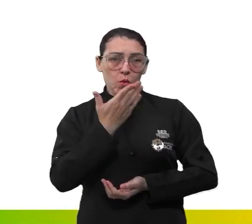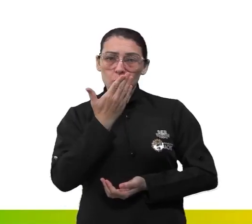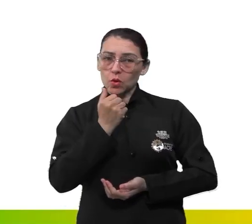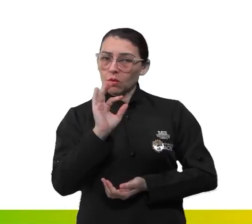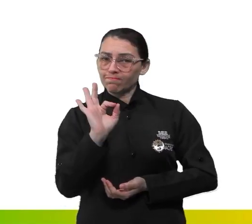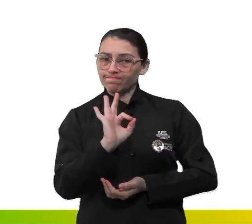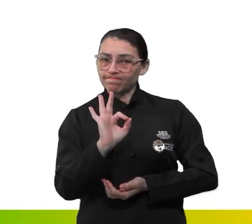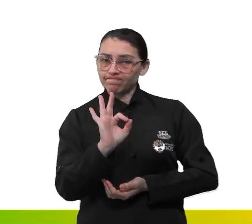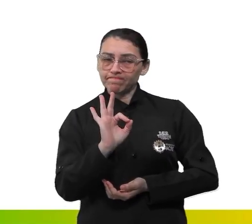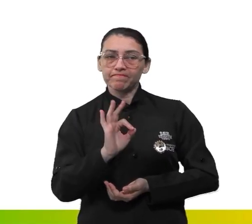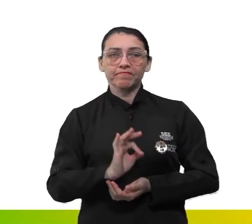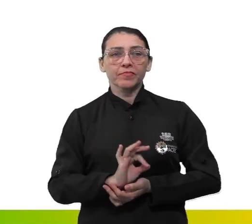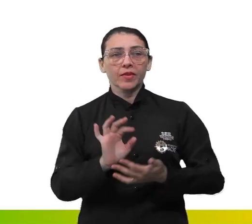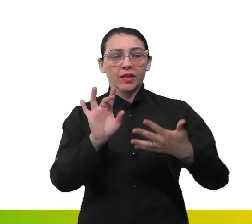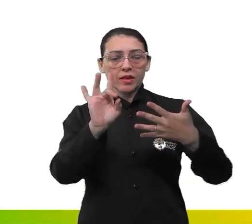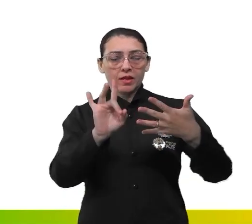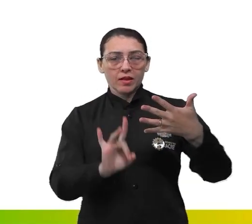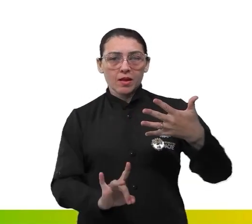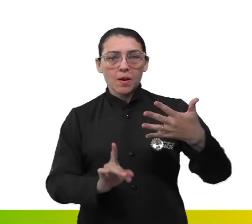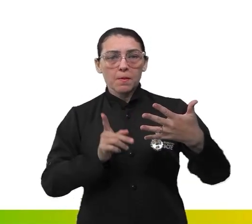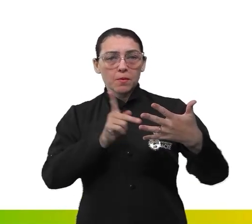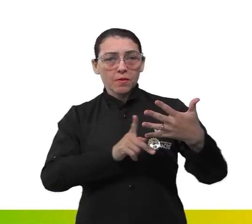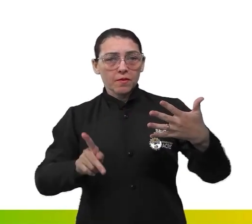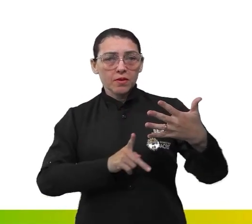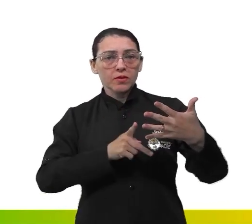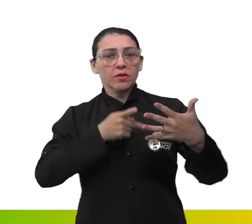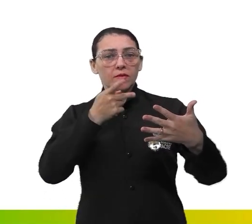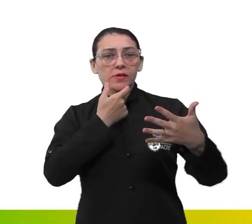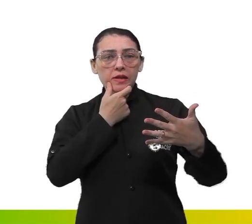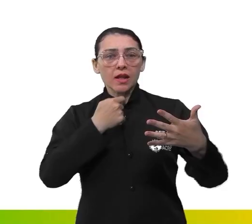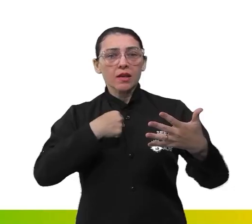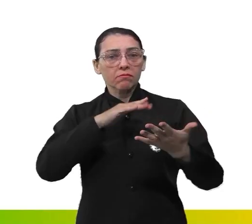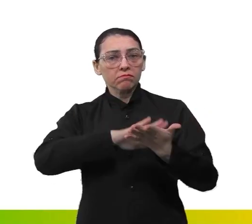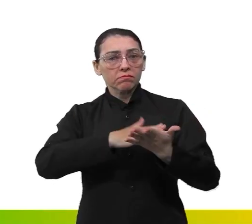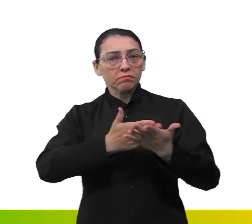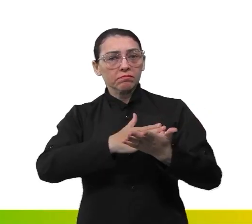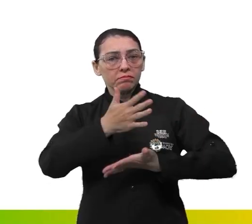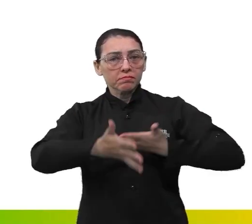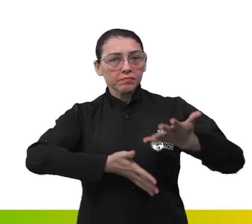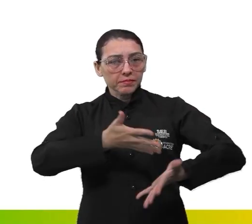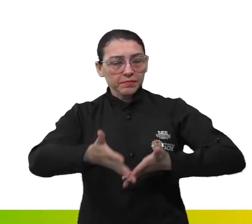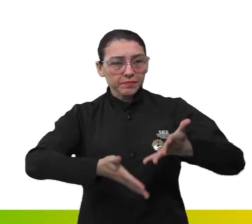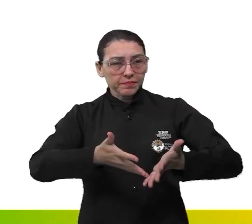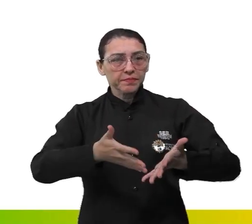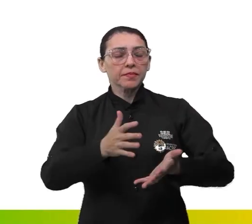comendo. Então, nesse caso, essas frases podem ser utilizadas com as time